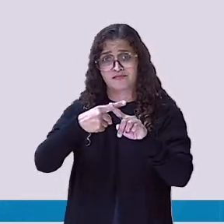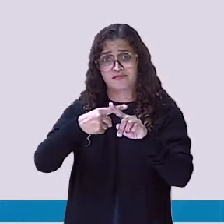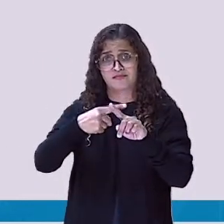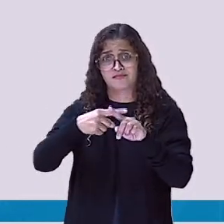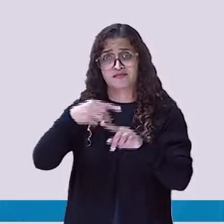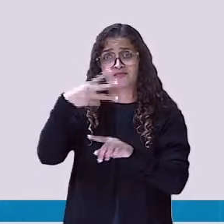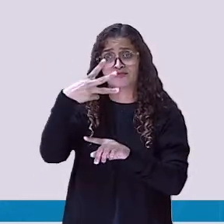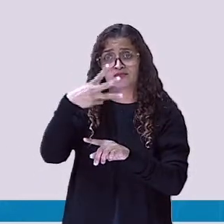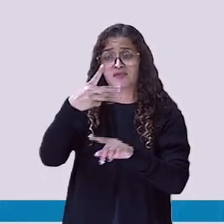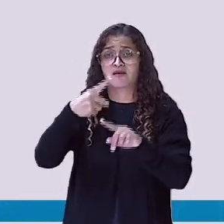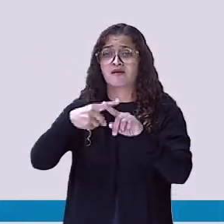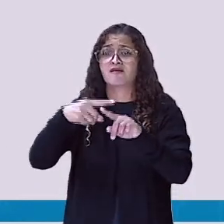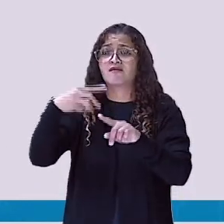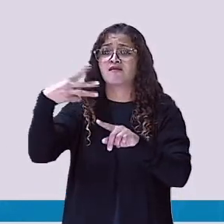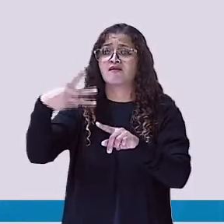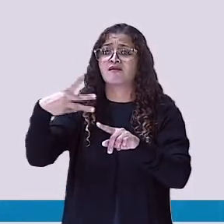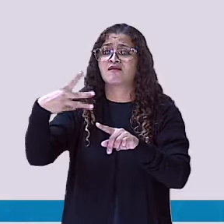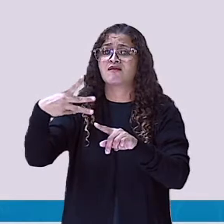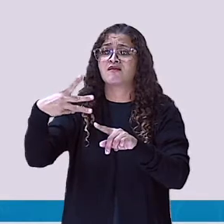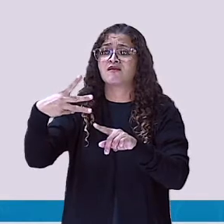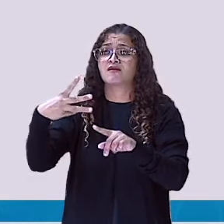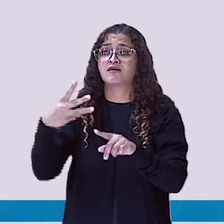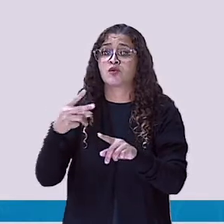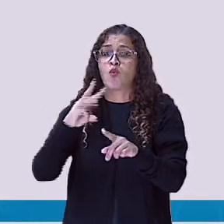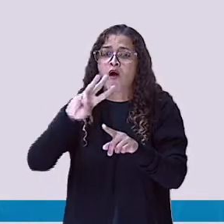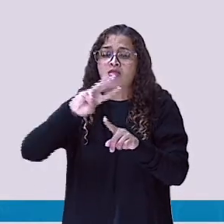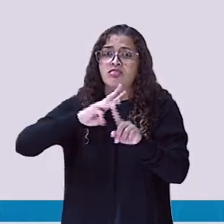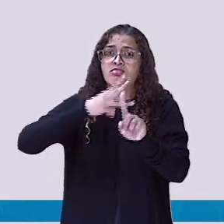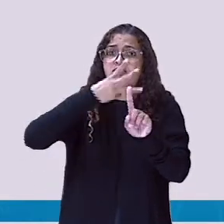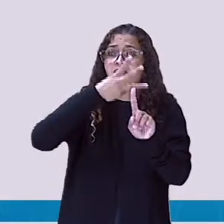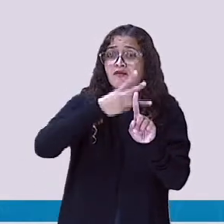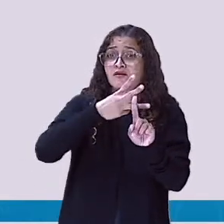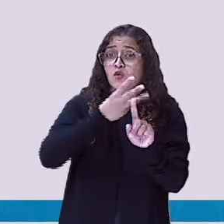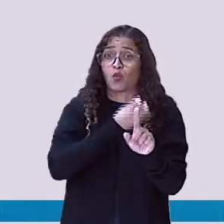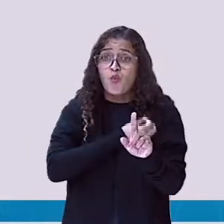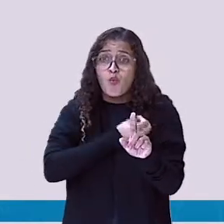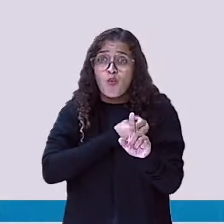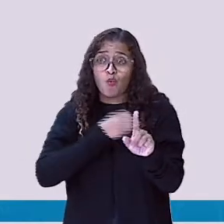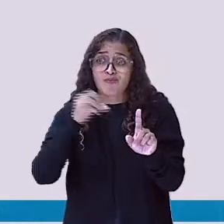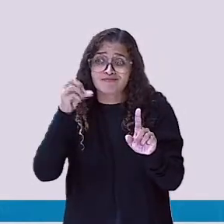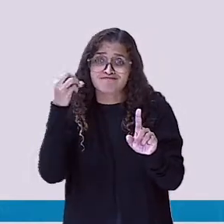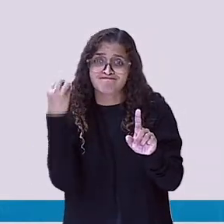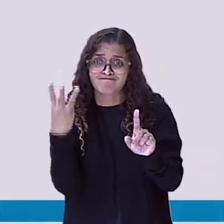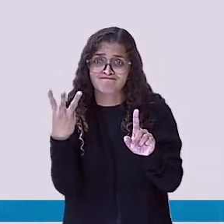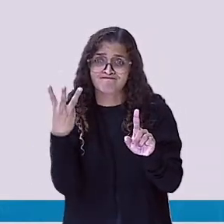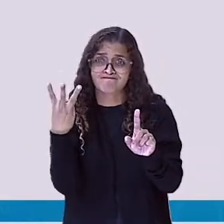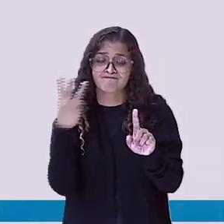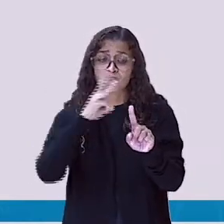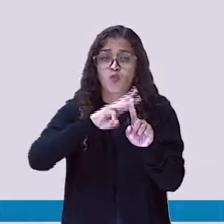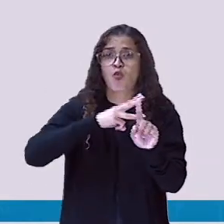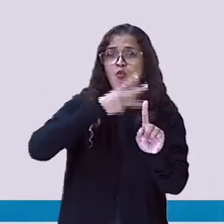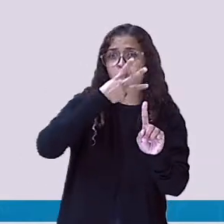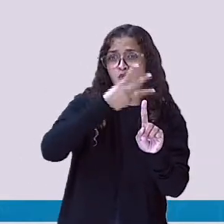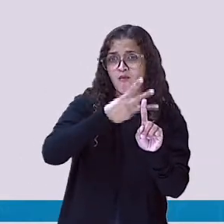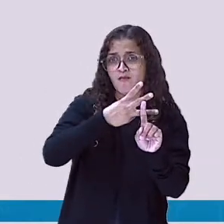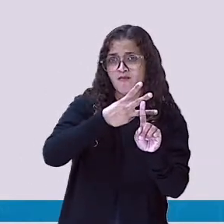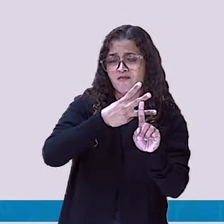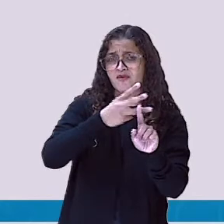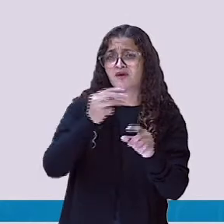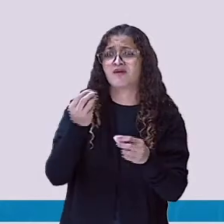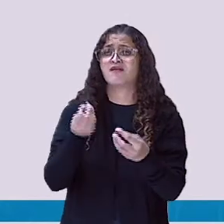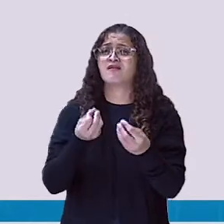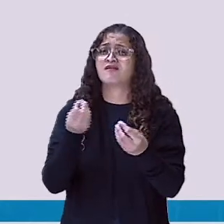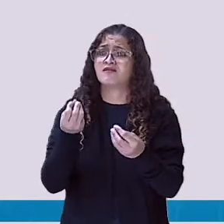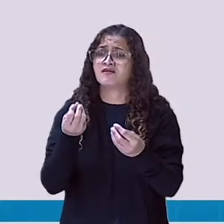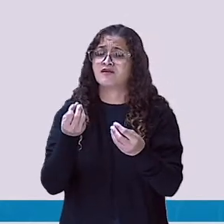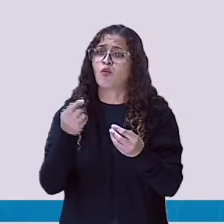3 mais 3, significa que eu tenho o triplo do número 3. O triplo do número 3,